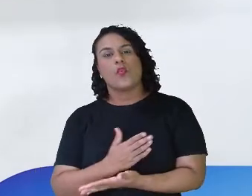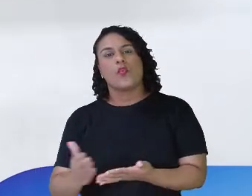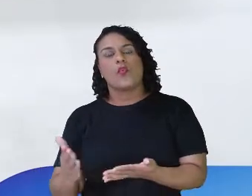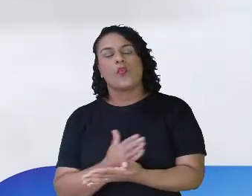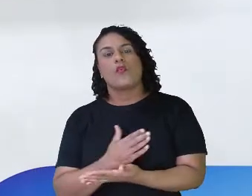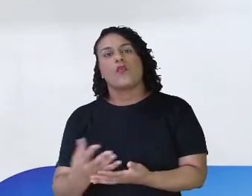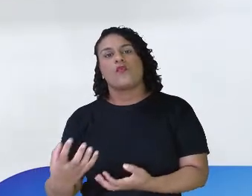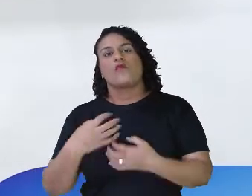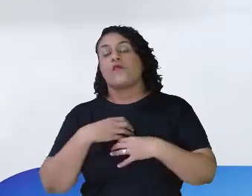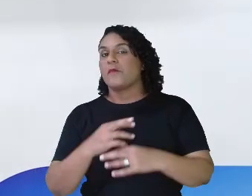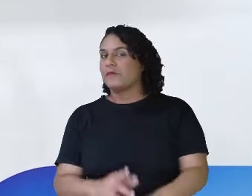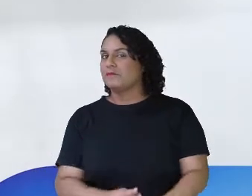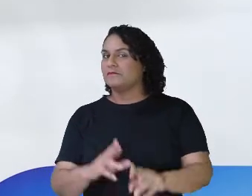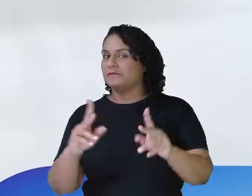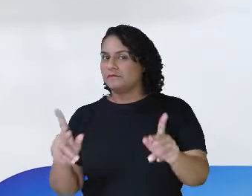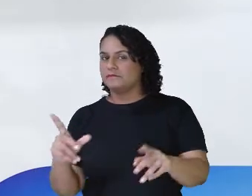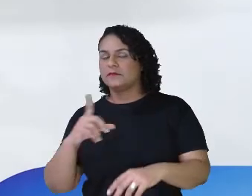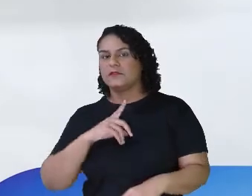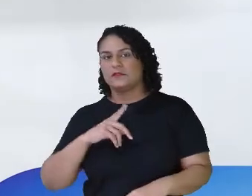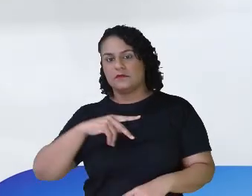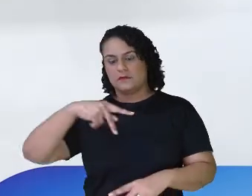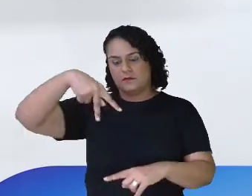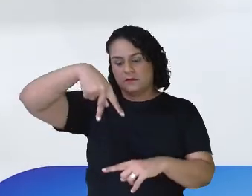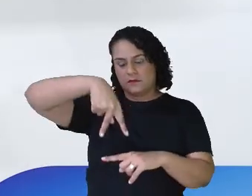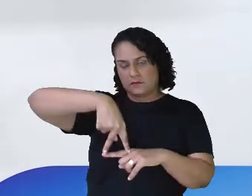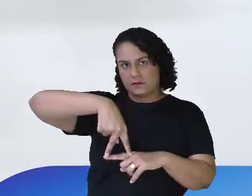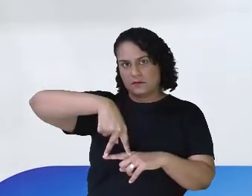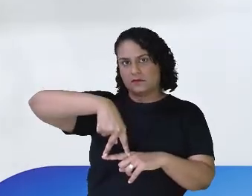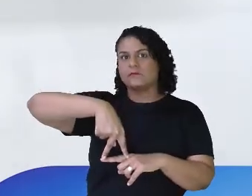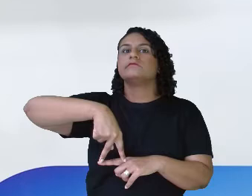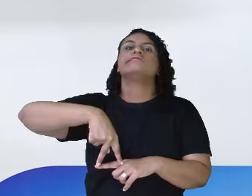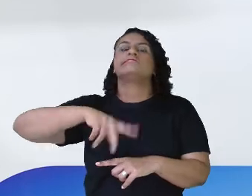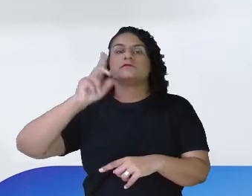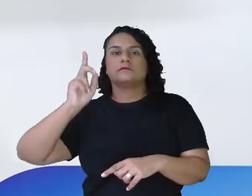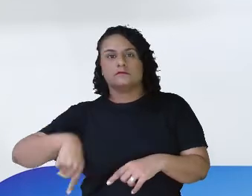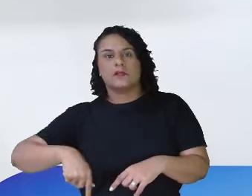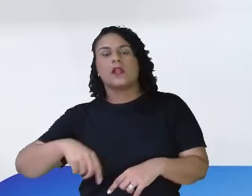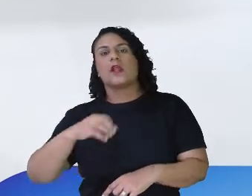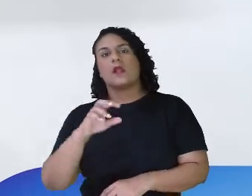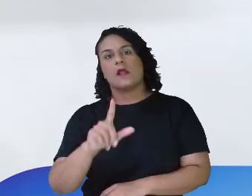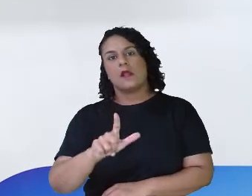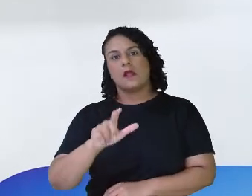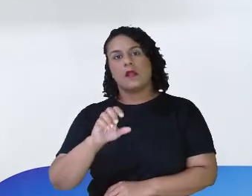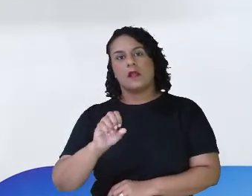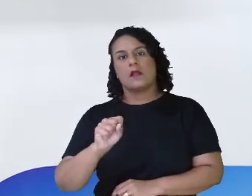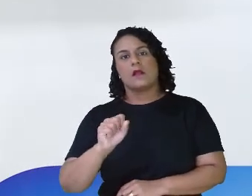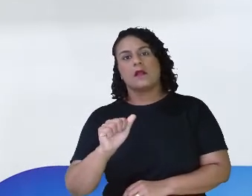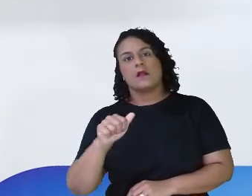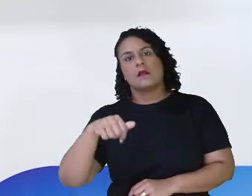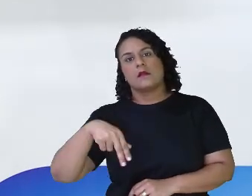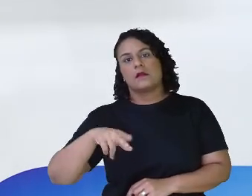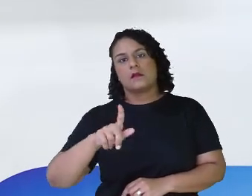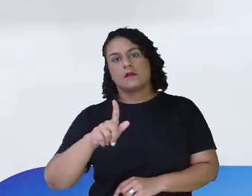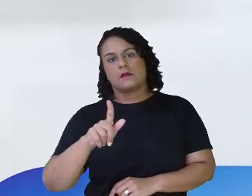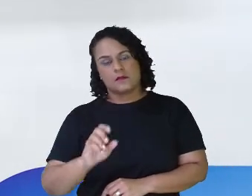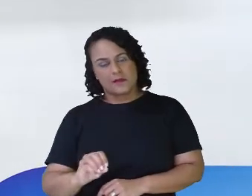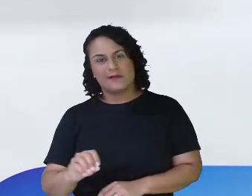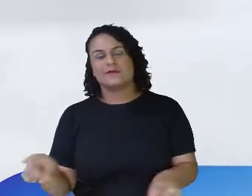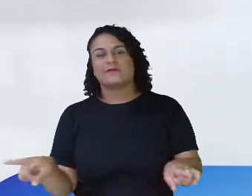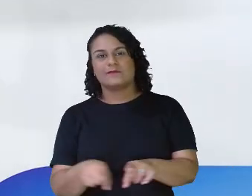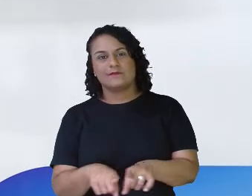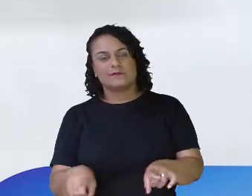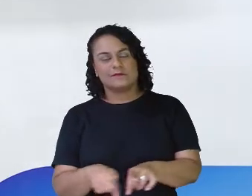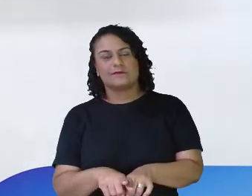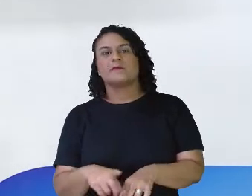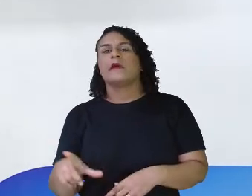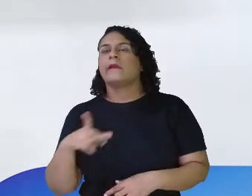nas suas diversas formas. A gente tem em forma de triângulo, a gente tem em forma de losango, a gente tem até